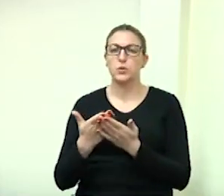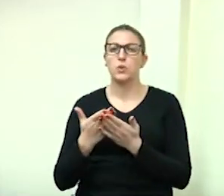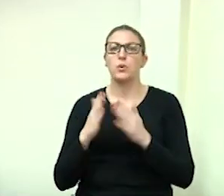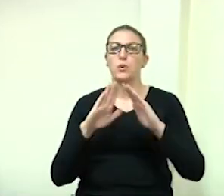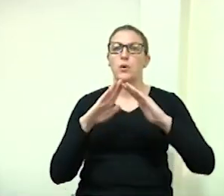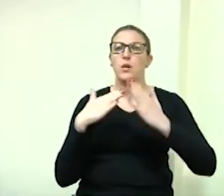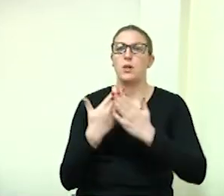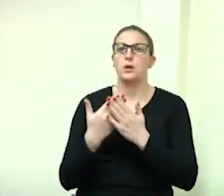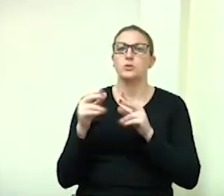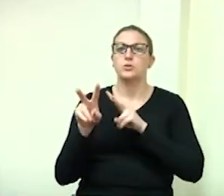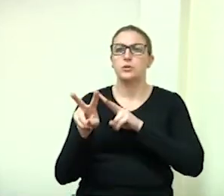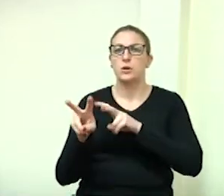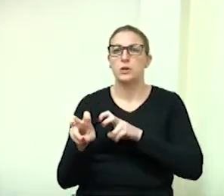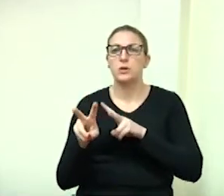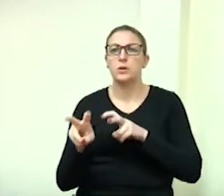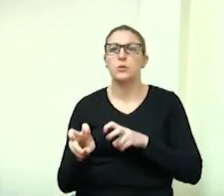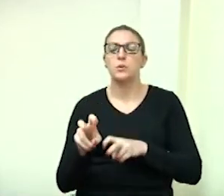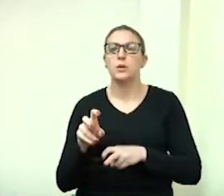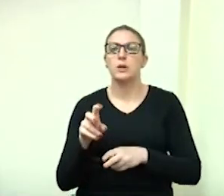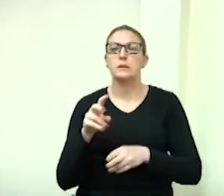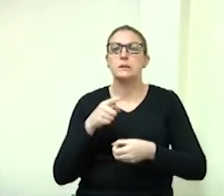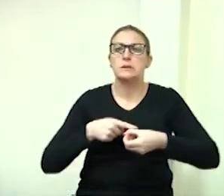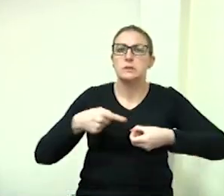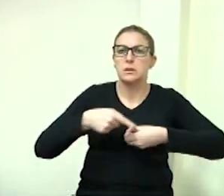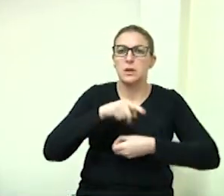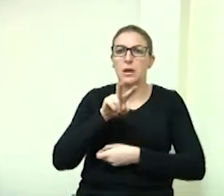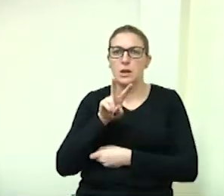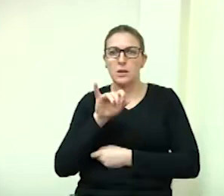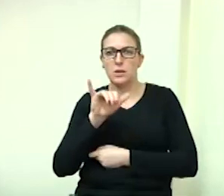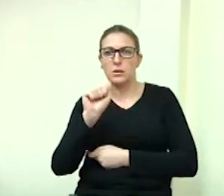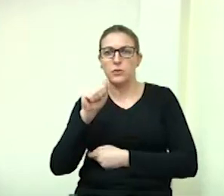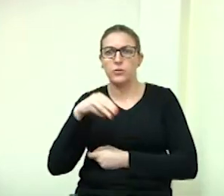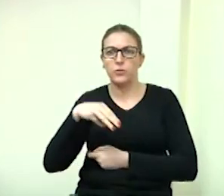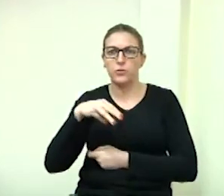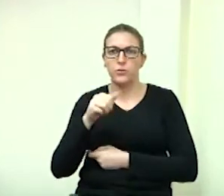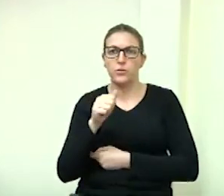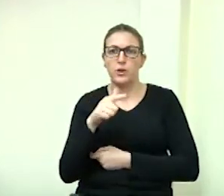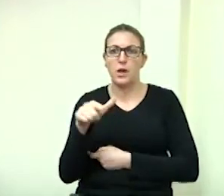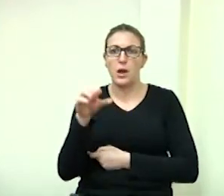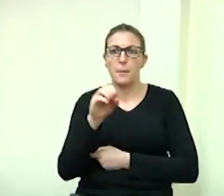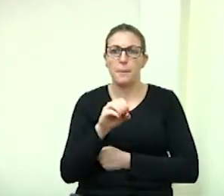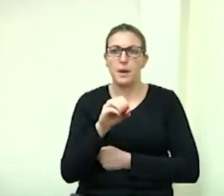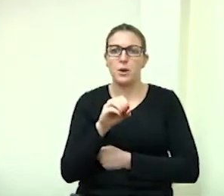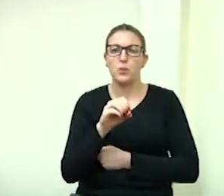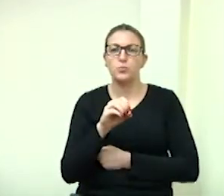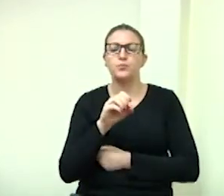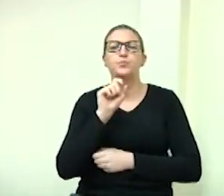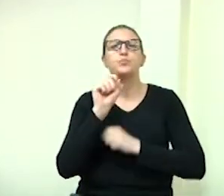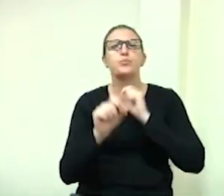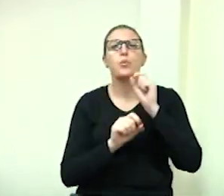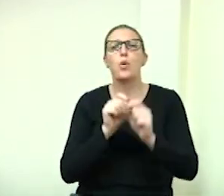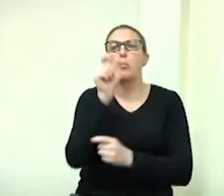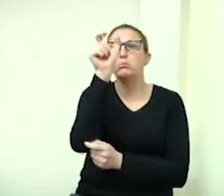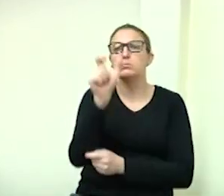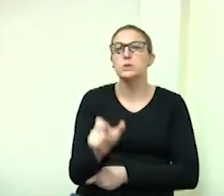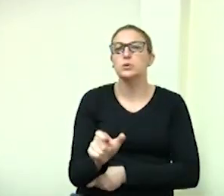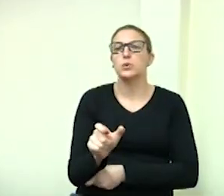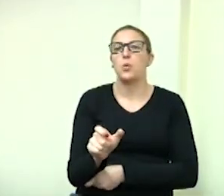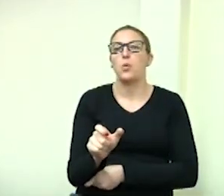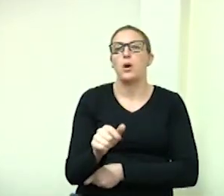e o que o Porca Veia tem a ver com o Erechim o grupo Cordiona que é do meio gauchesco